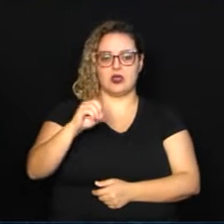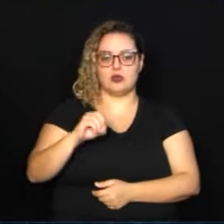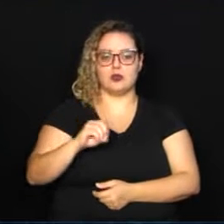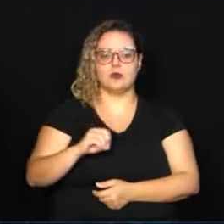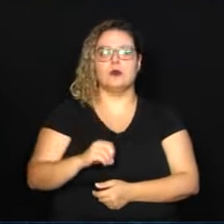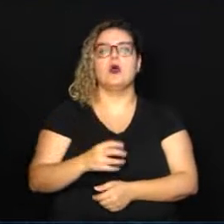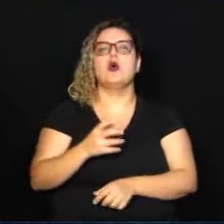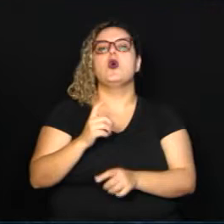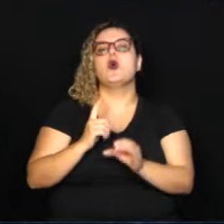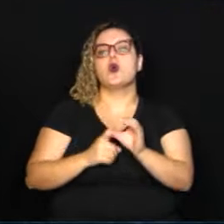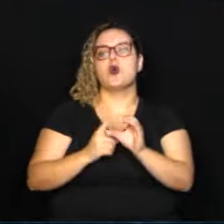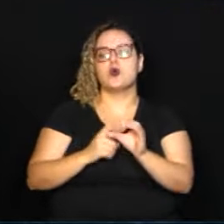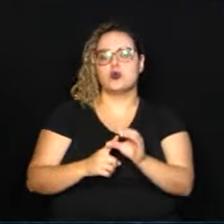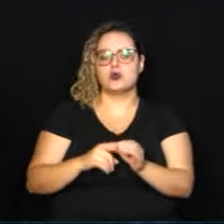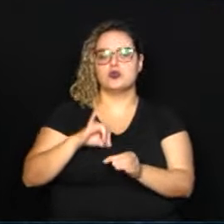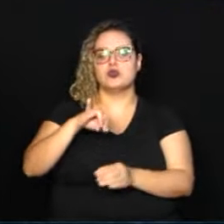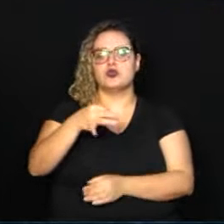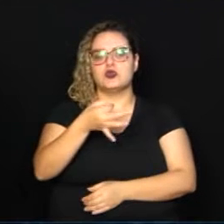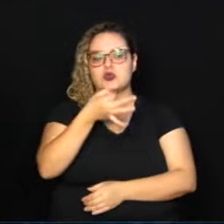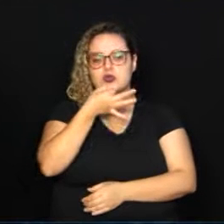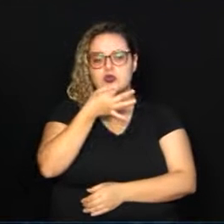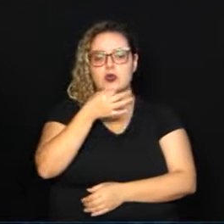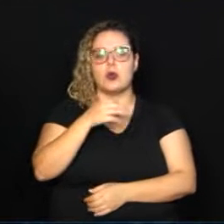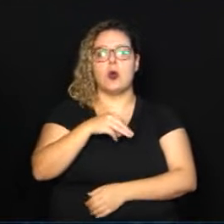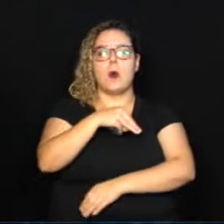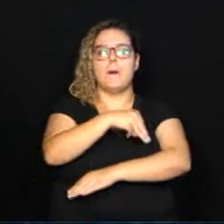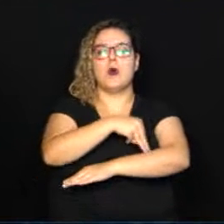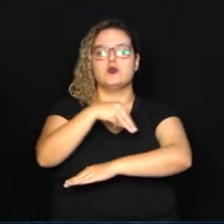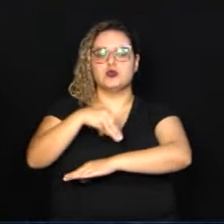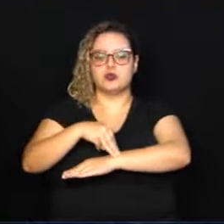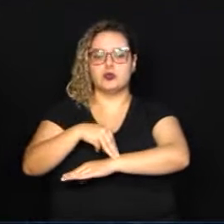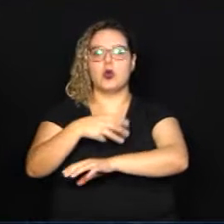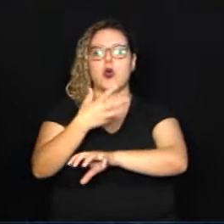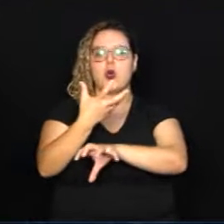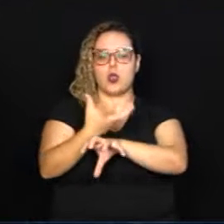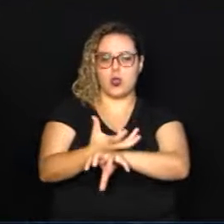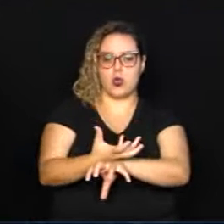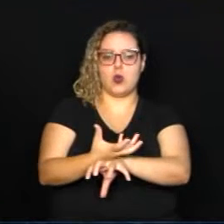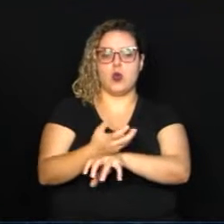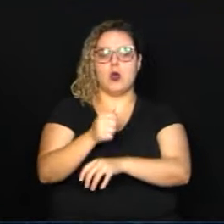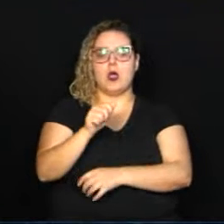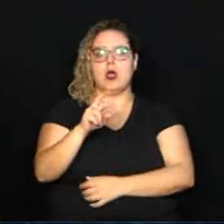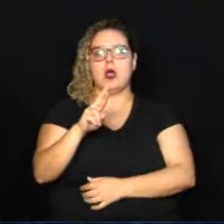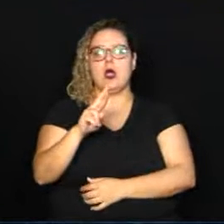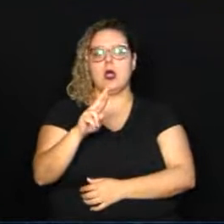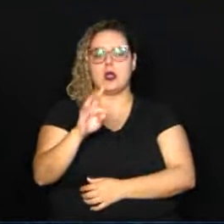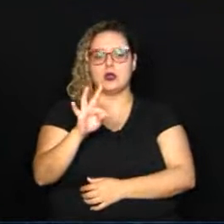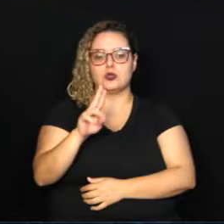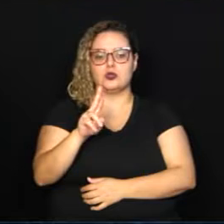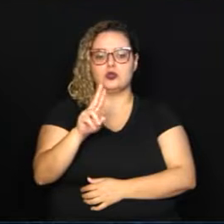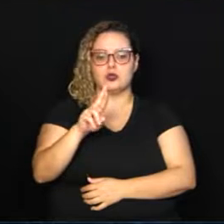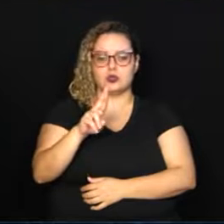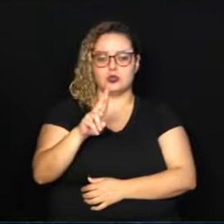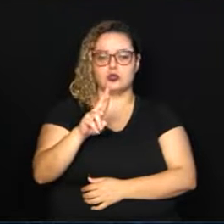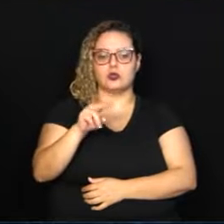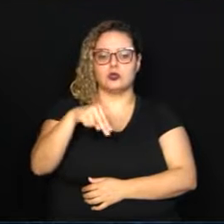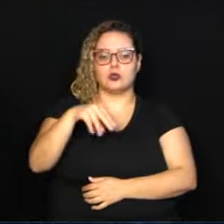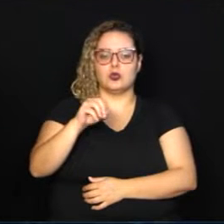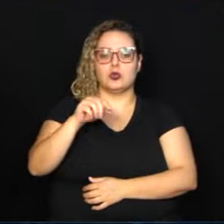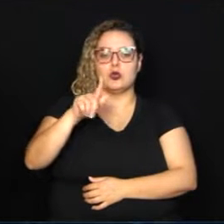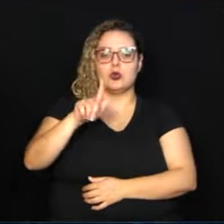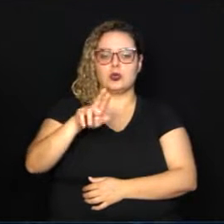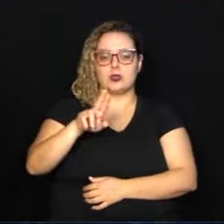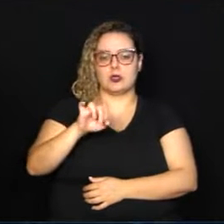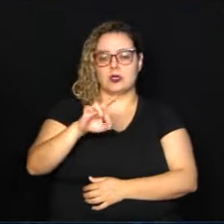aparecem Cosmópolis, Jaguariúna, Montemor, Nova Odessa, Arthur Nogueira, Pedreira, Santo Antônio de